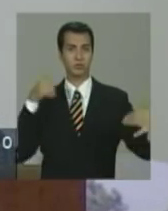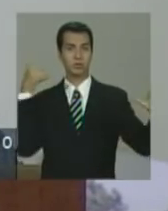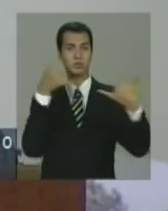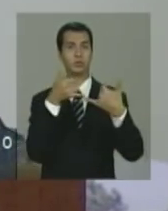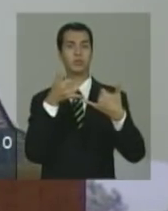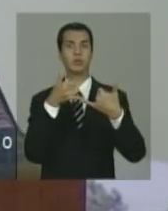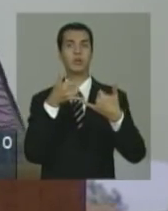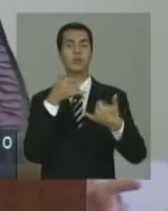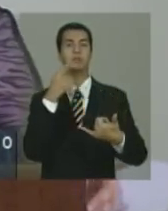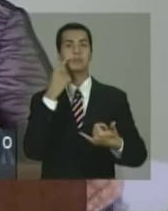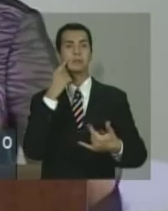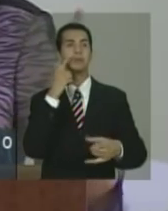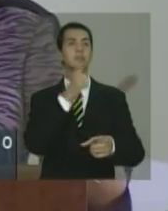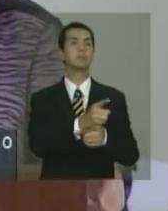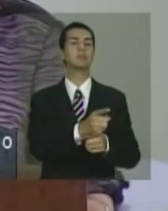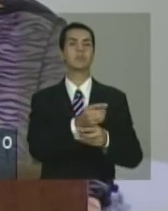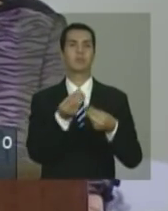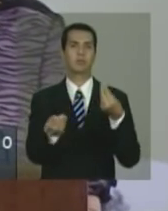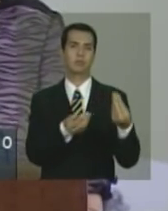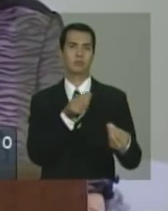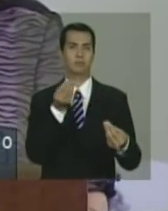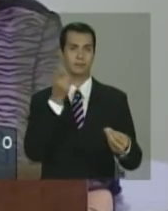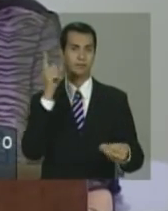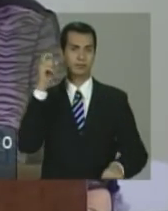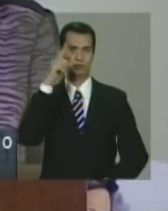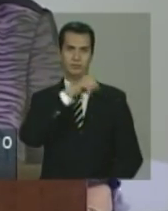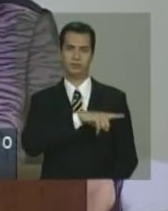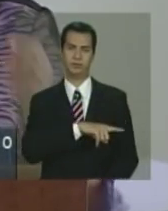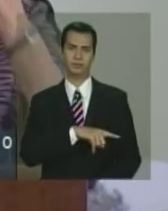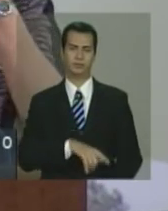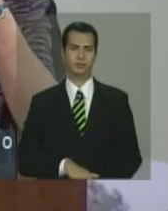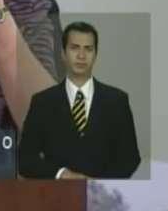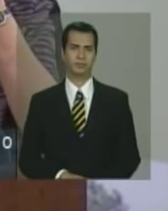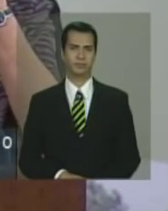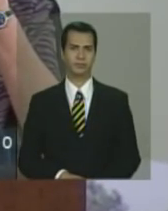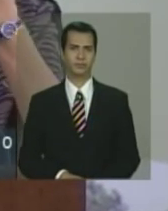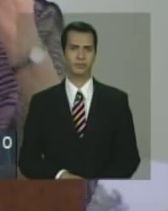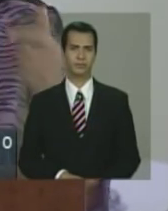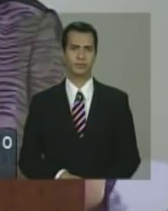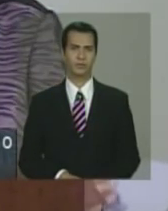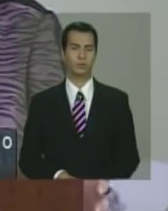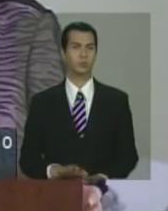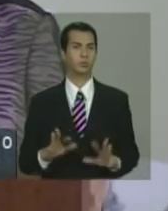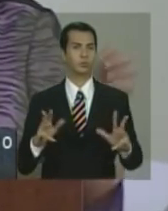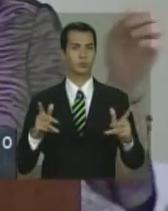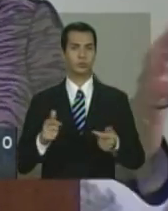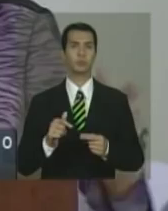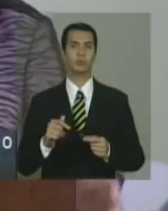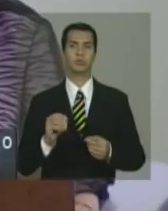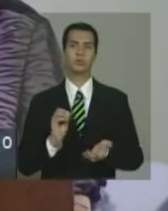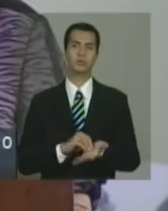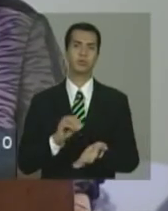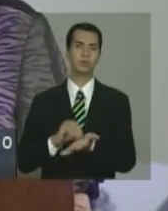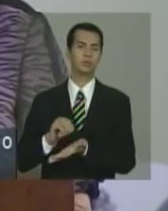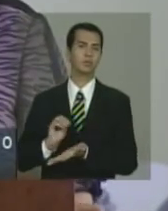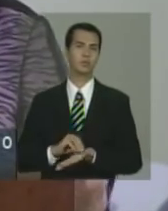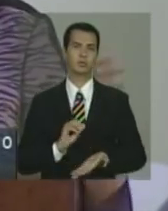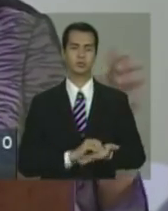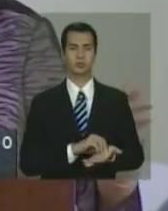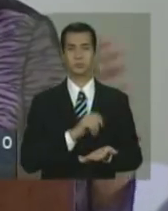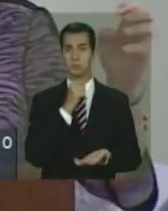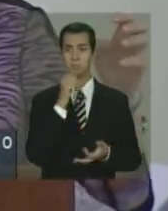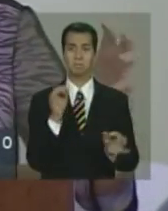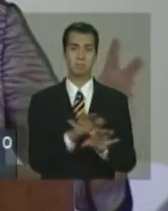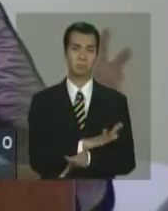mais difícil. Você tem dificuldade de localizar todos os processos que ainda não foram completados,